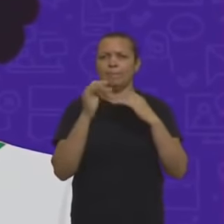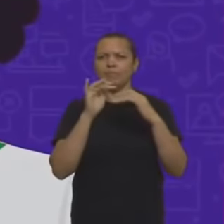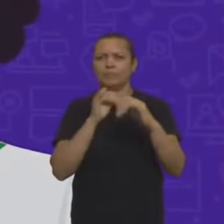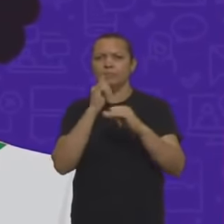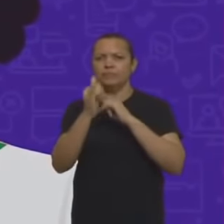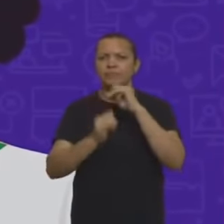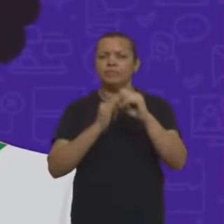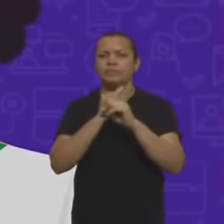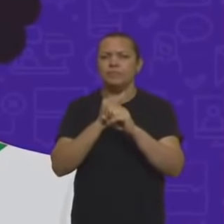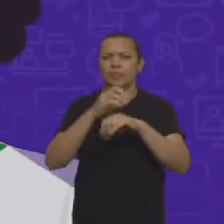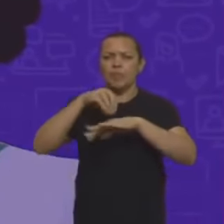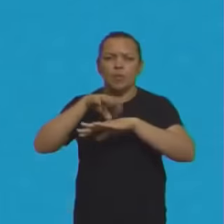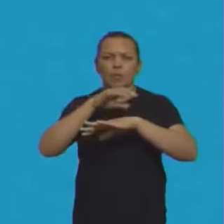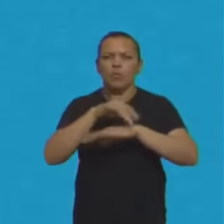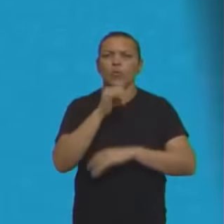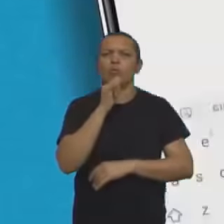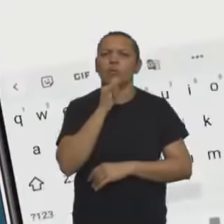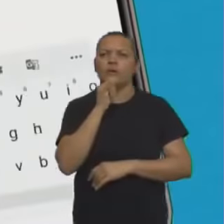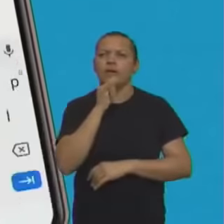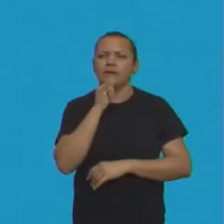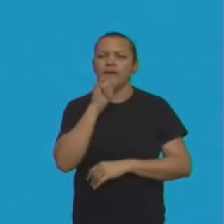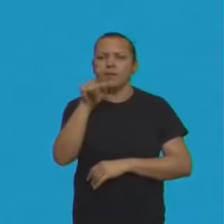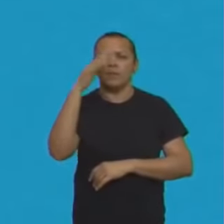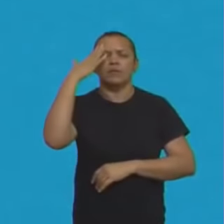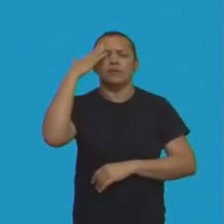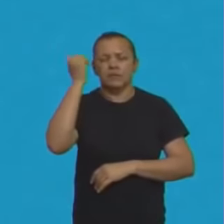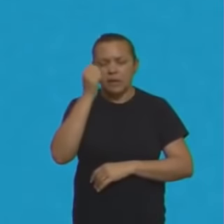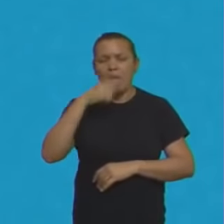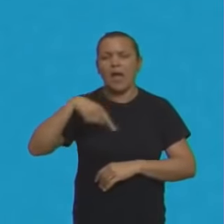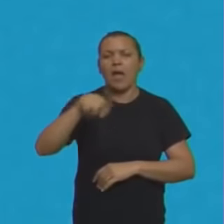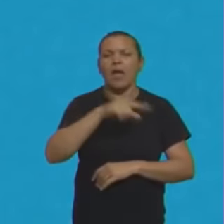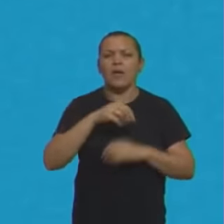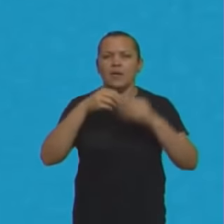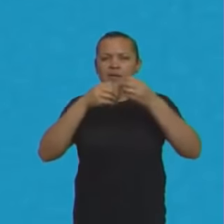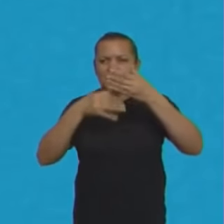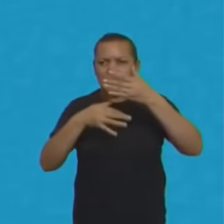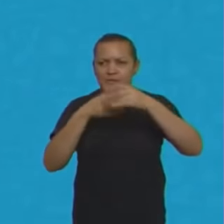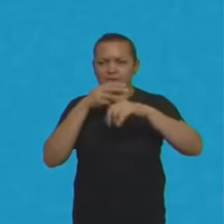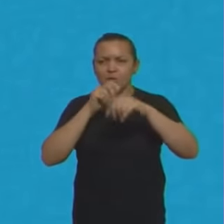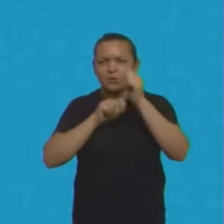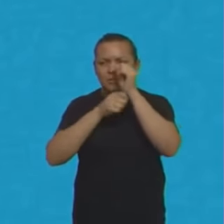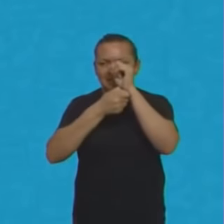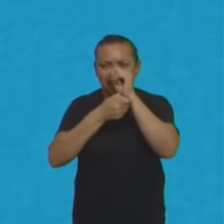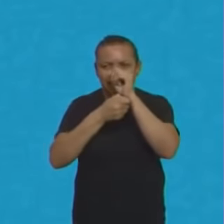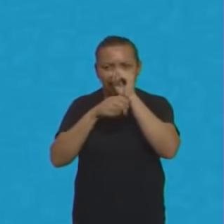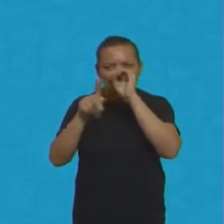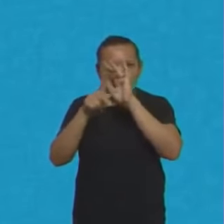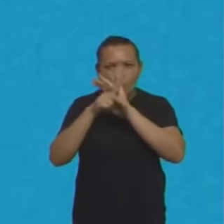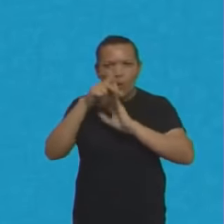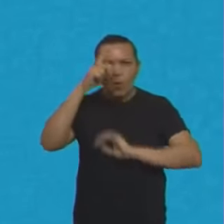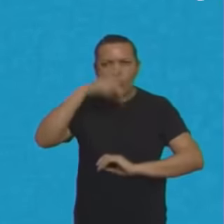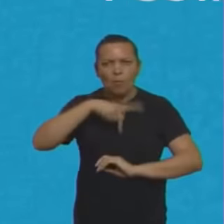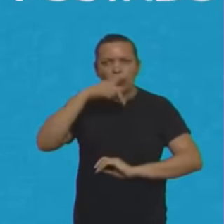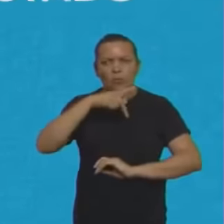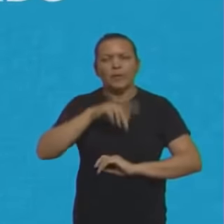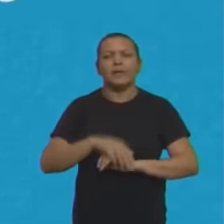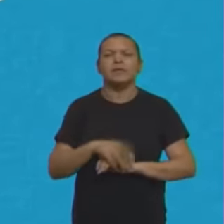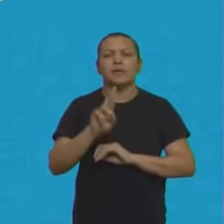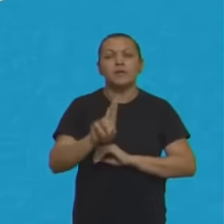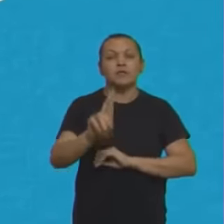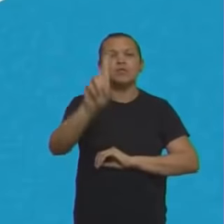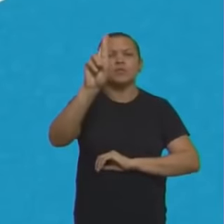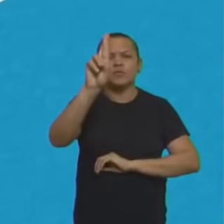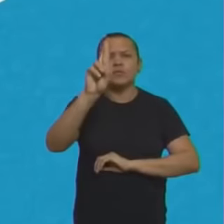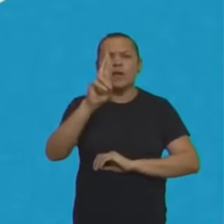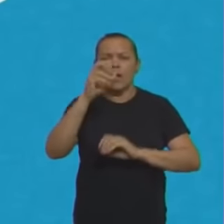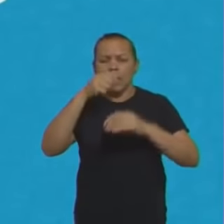com nossos exemplos. E você sabe, seu login e senha devem ser mantidos apenas com você, que é o responsável pelo